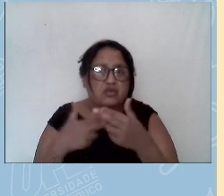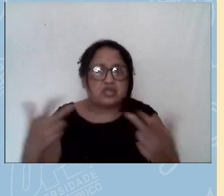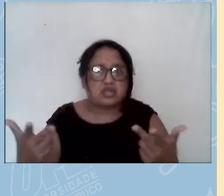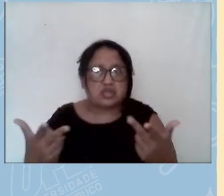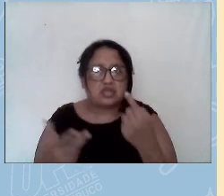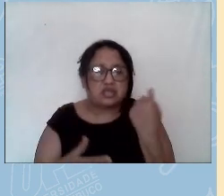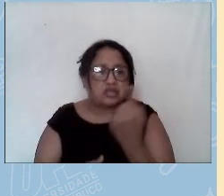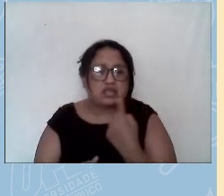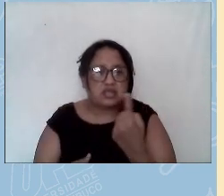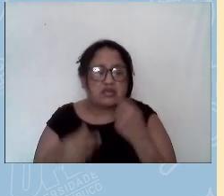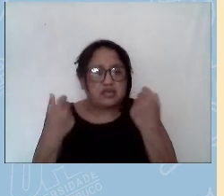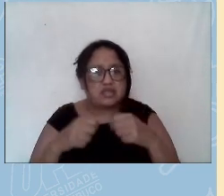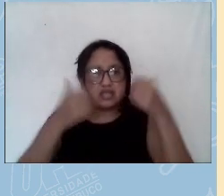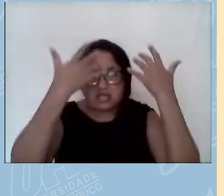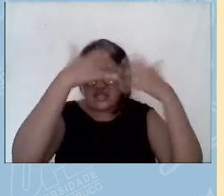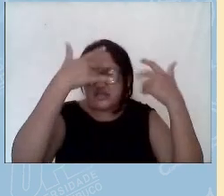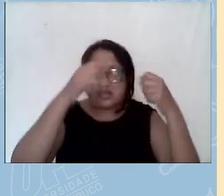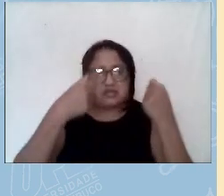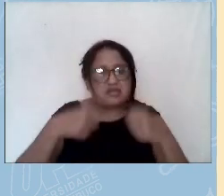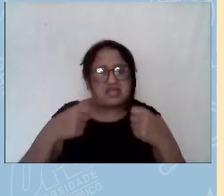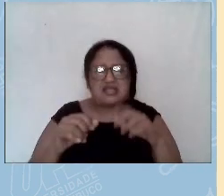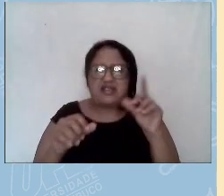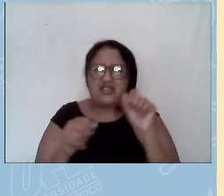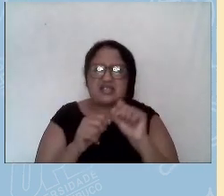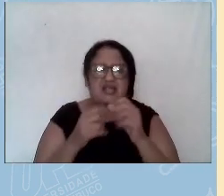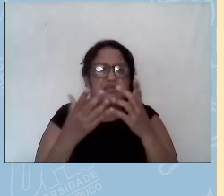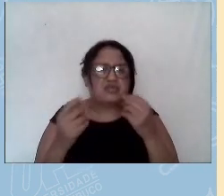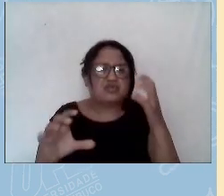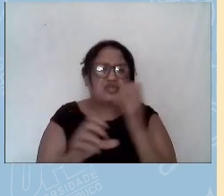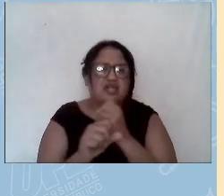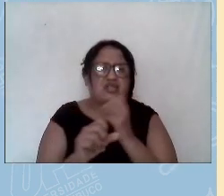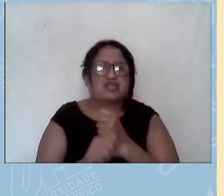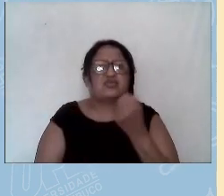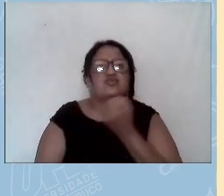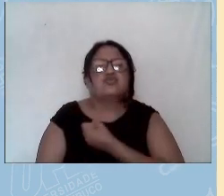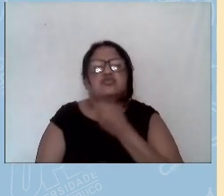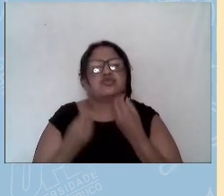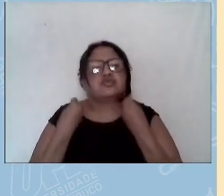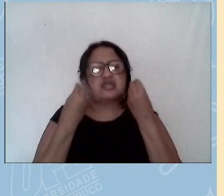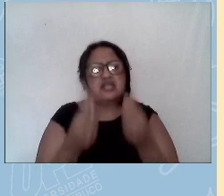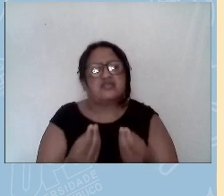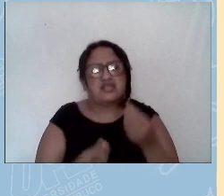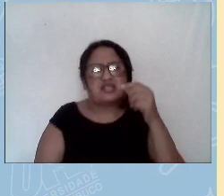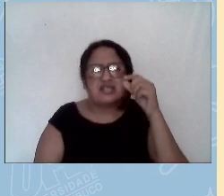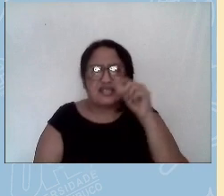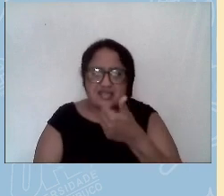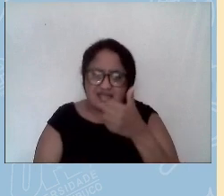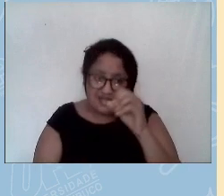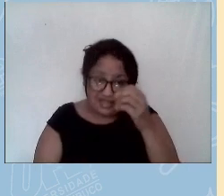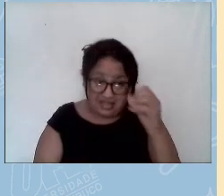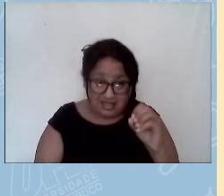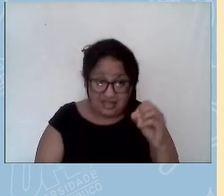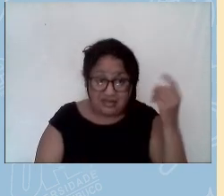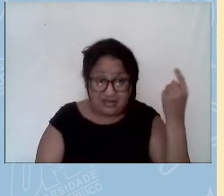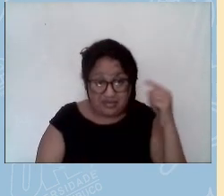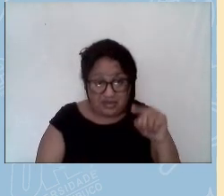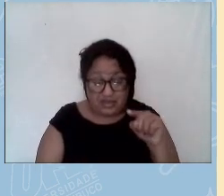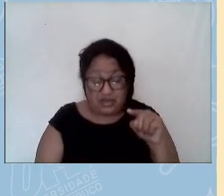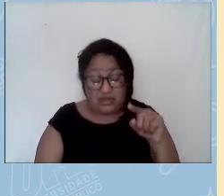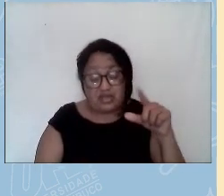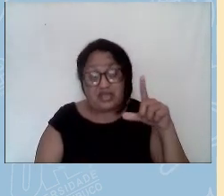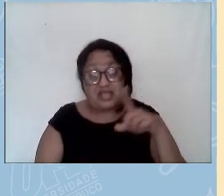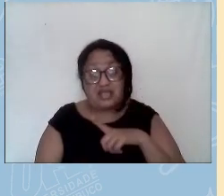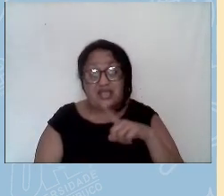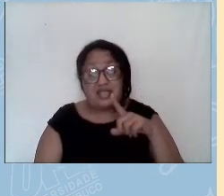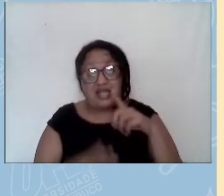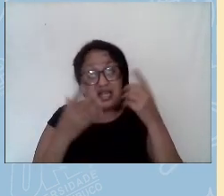deveria refletir sem precisar fazer muitos cálculos já que o número dado foi 100 mil o que permite um cálculo mental de